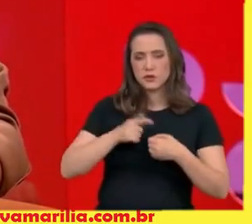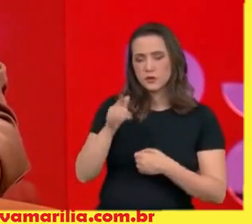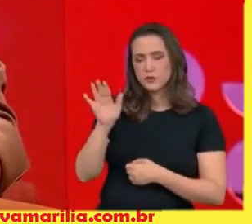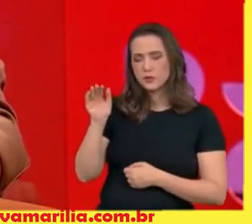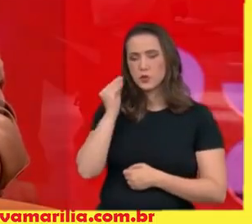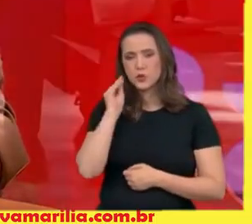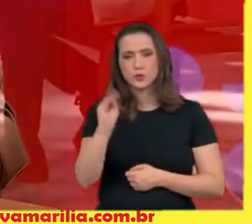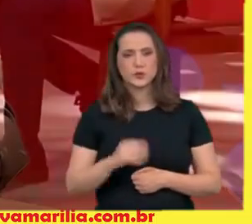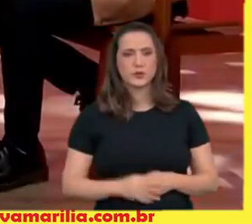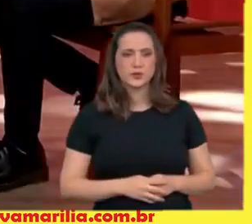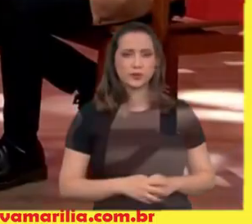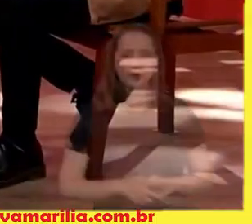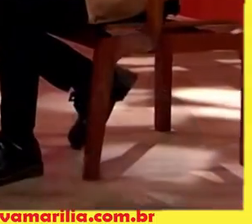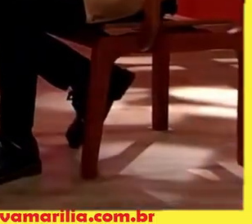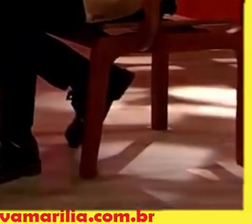Tchau.